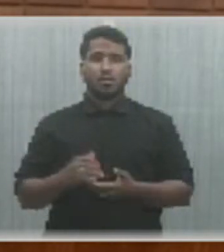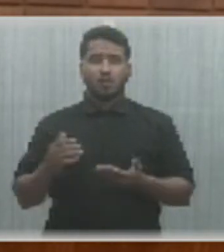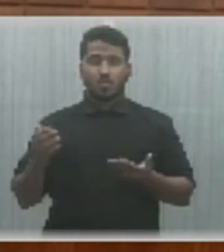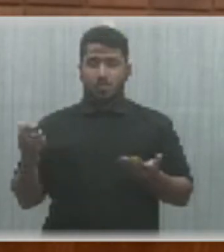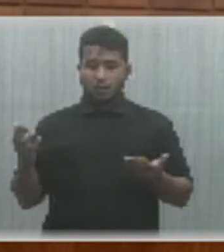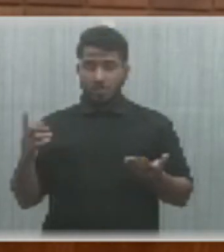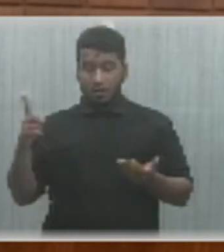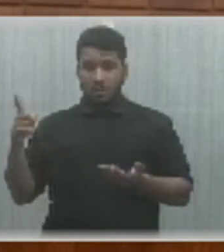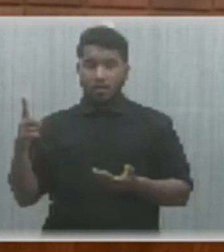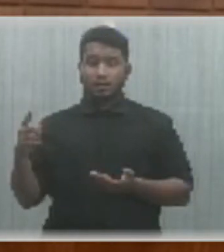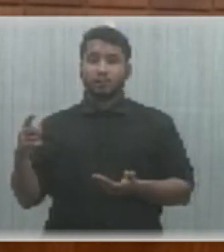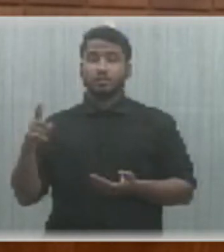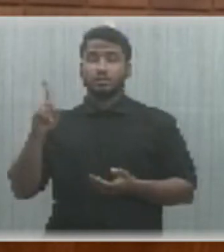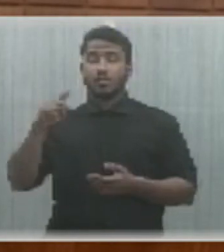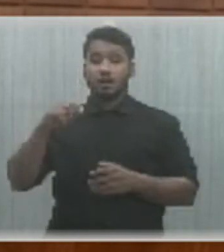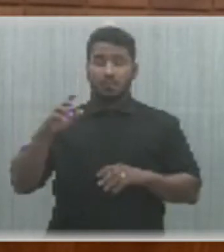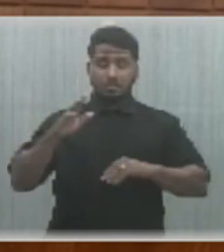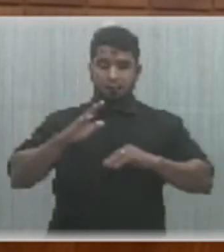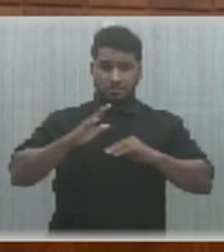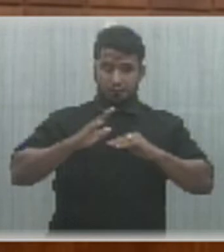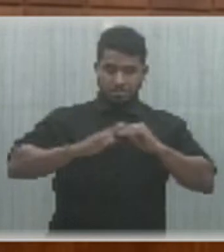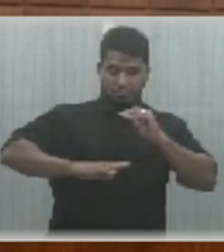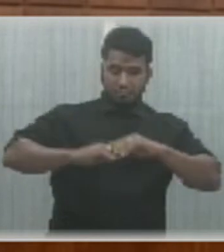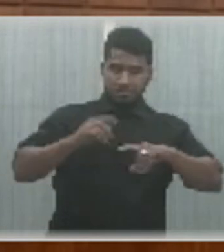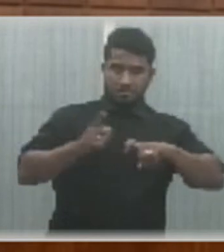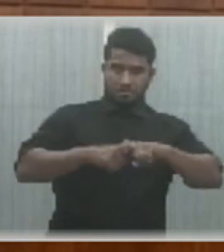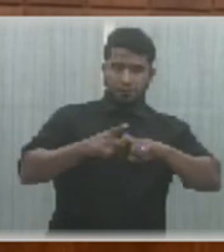Doutora Natália é uma pediatra.